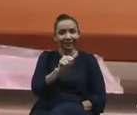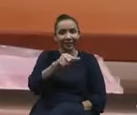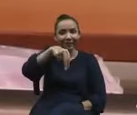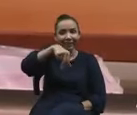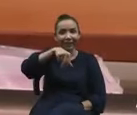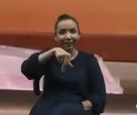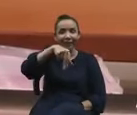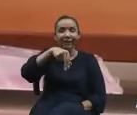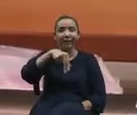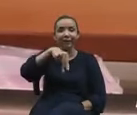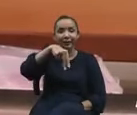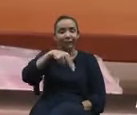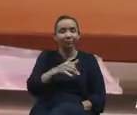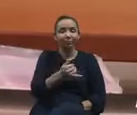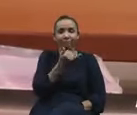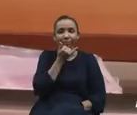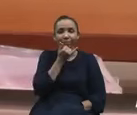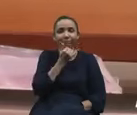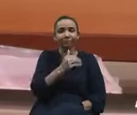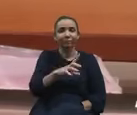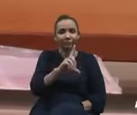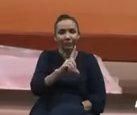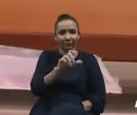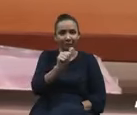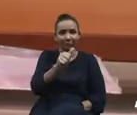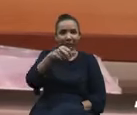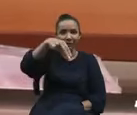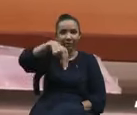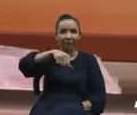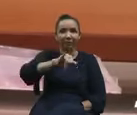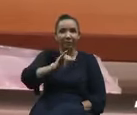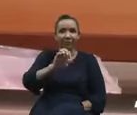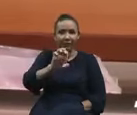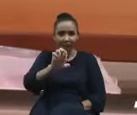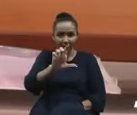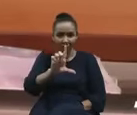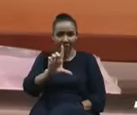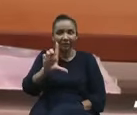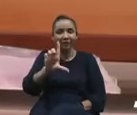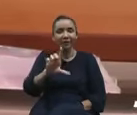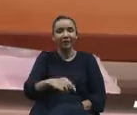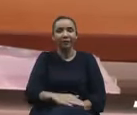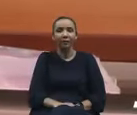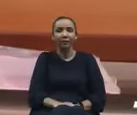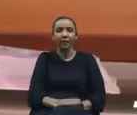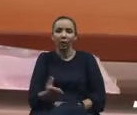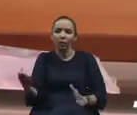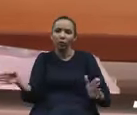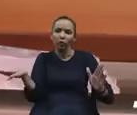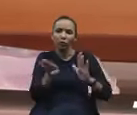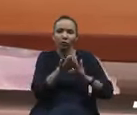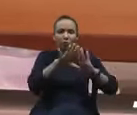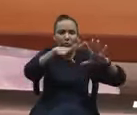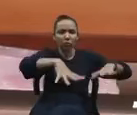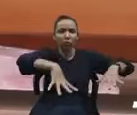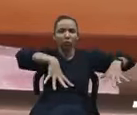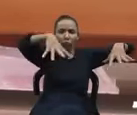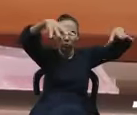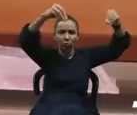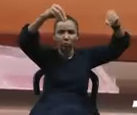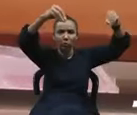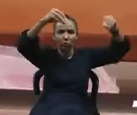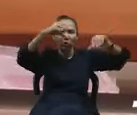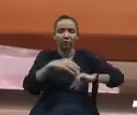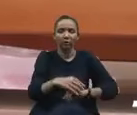naquele Palácio que aí a a mãe diz assim a rainha mãe tem um homem aí que tem um espírito dos Deuses Eita irmão